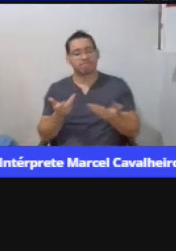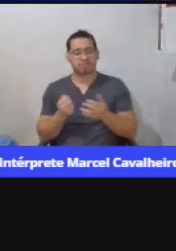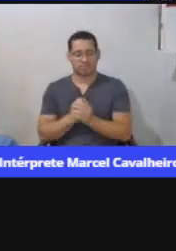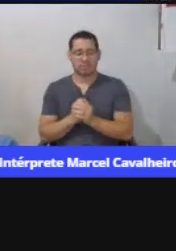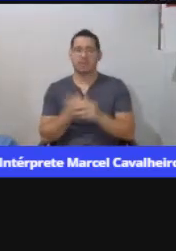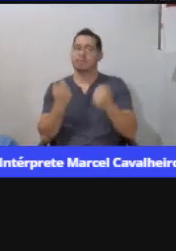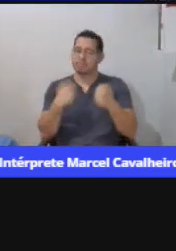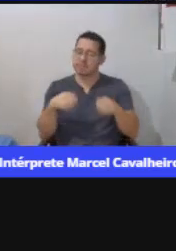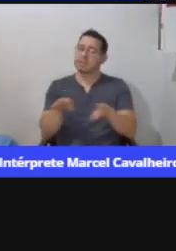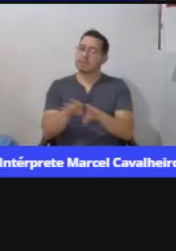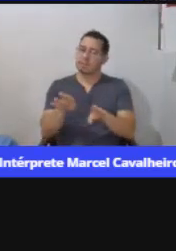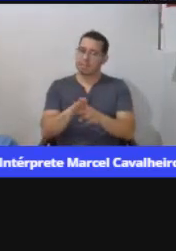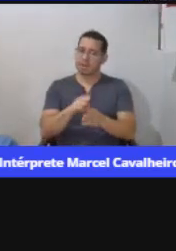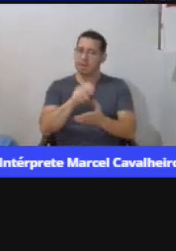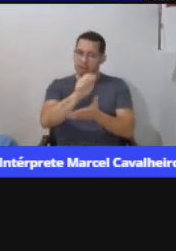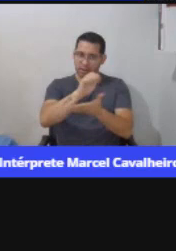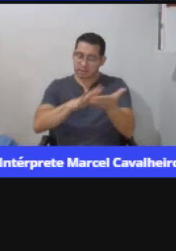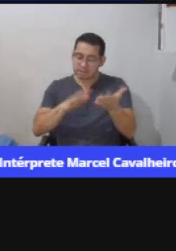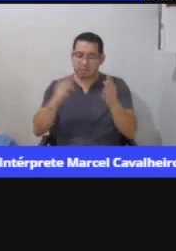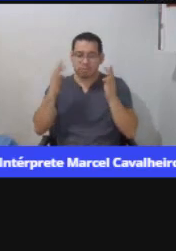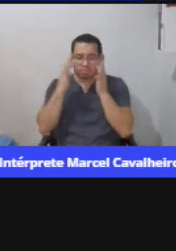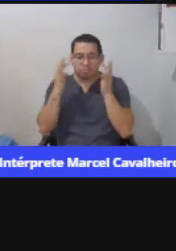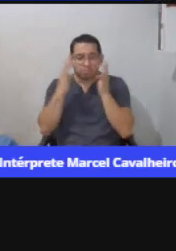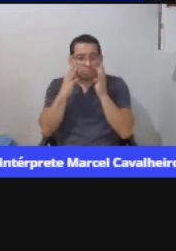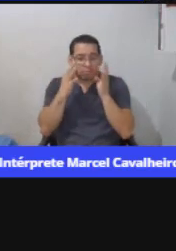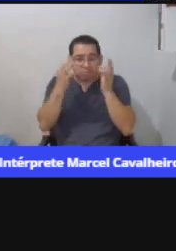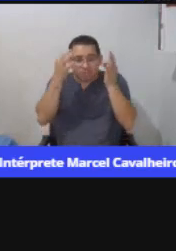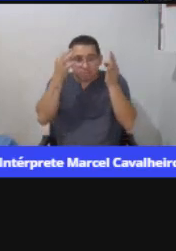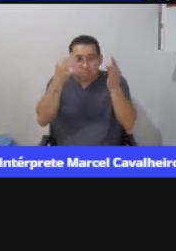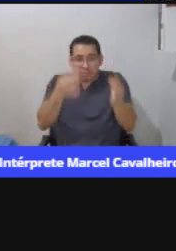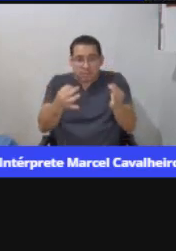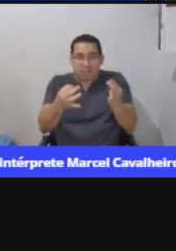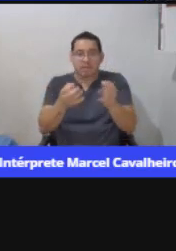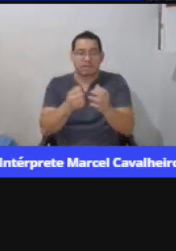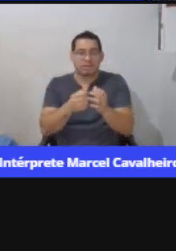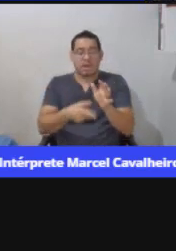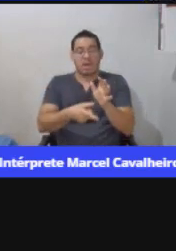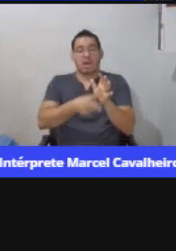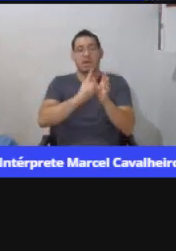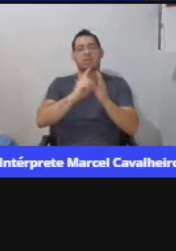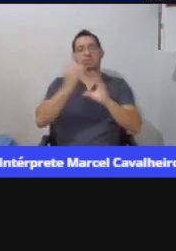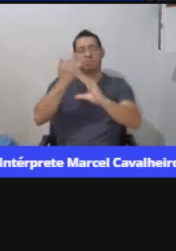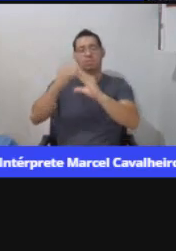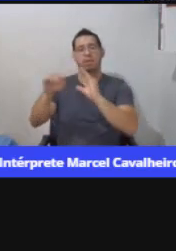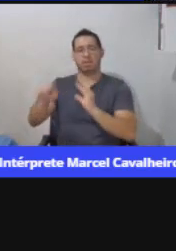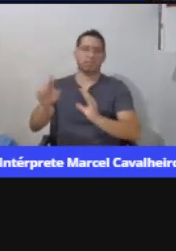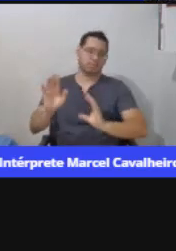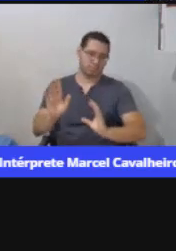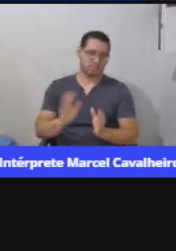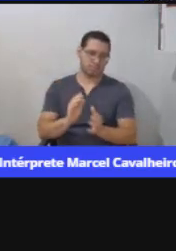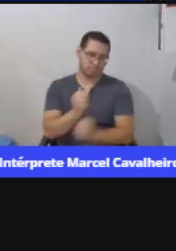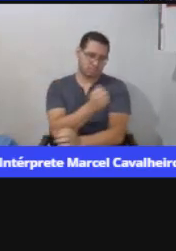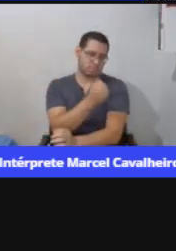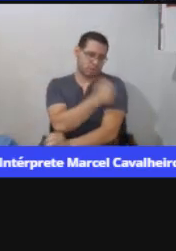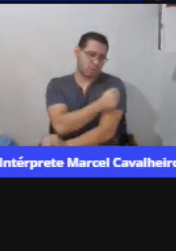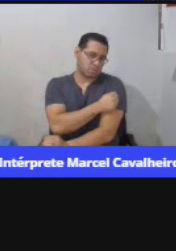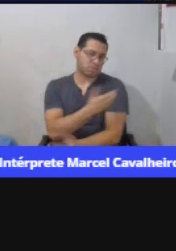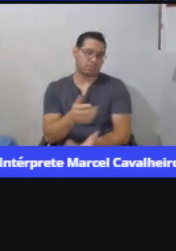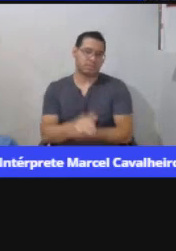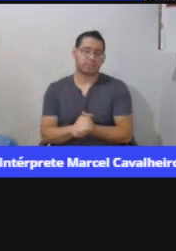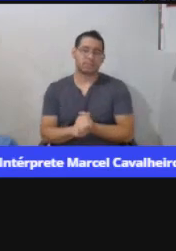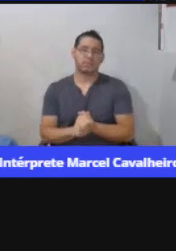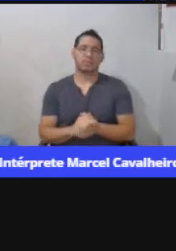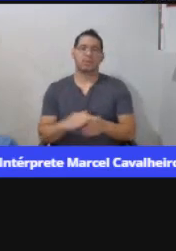também ser bem observadas, bem analisadas antes de encaminhar para essas crianças. E aí tem